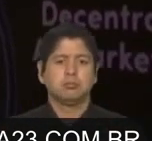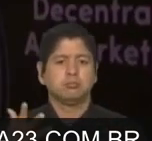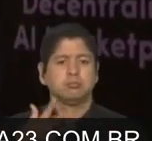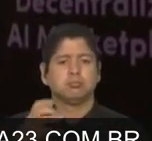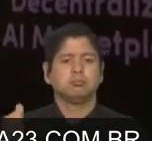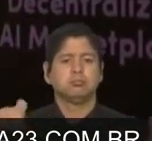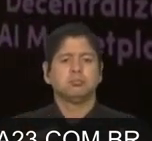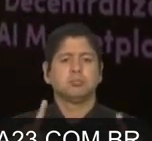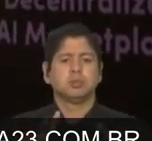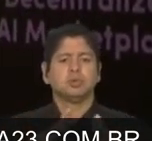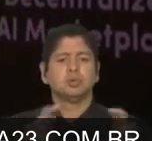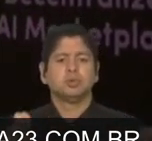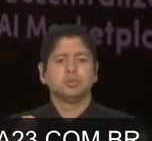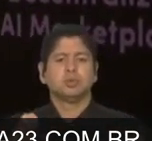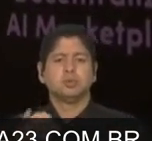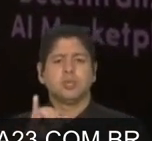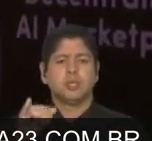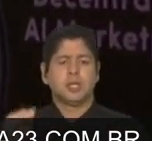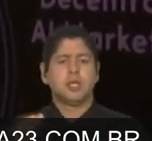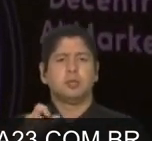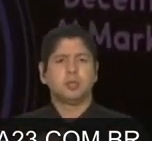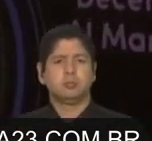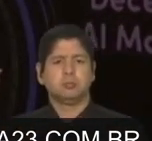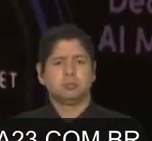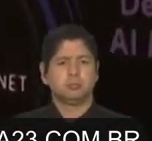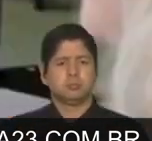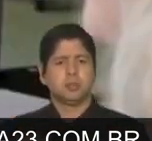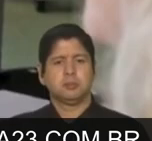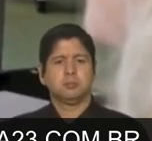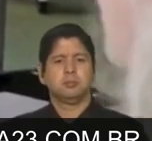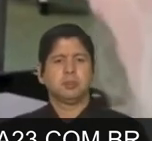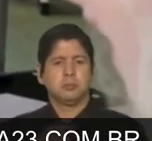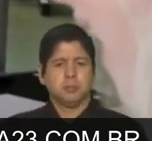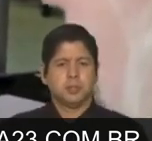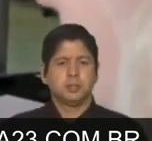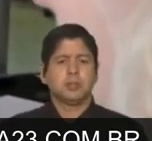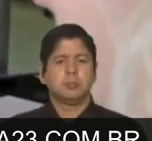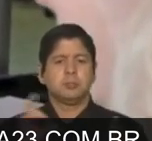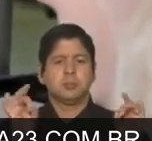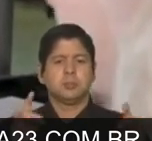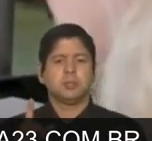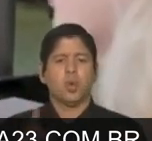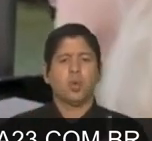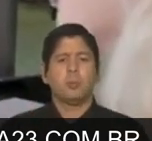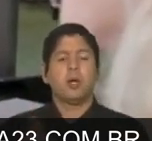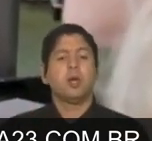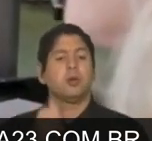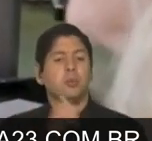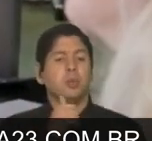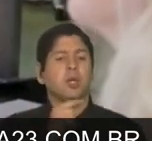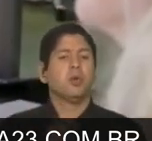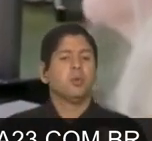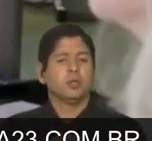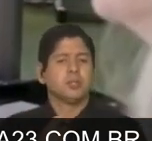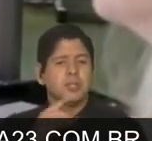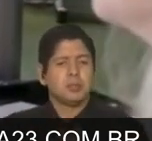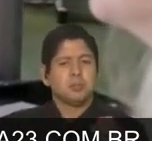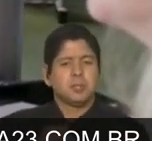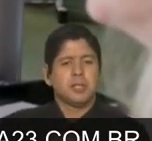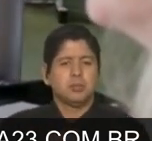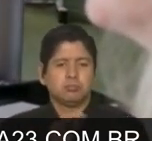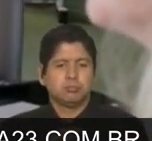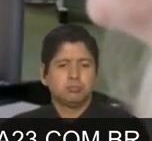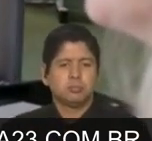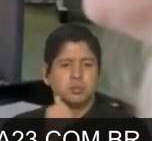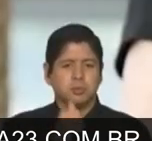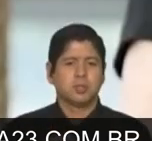conferência sobre inteligência artificial na Suíça este mês. Entre as estrelas robóticas estão as com habilidades cuidadoras,